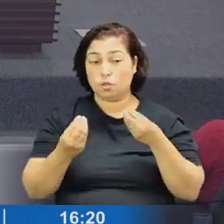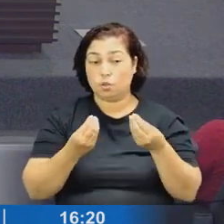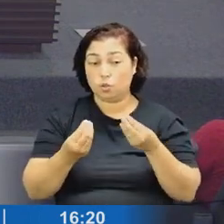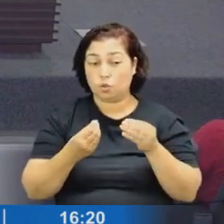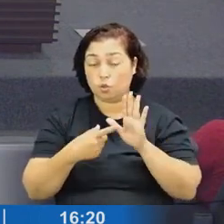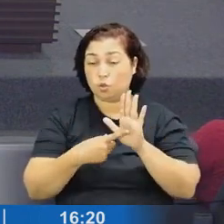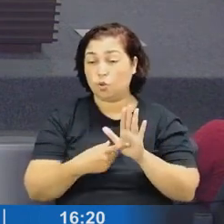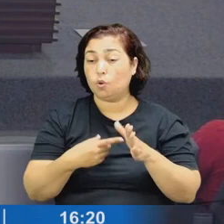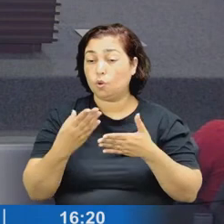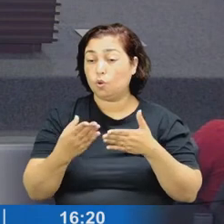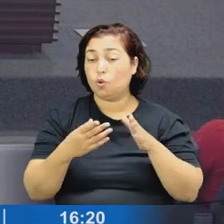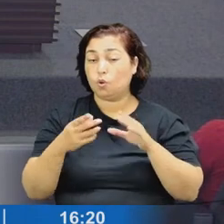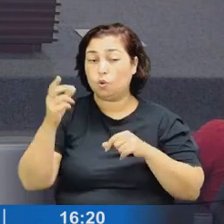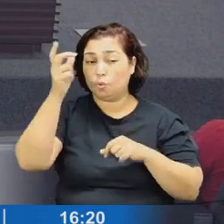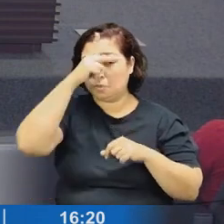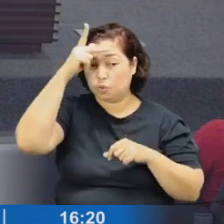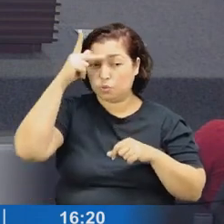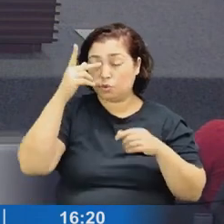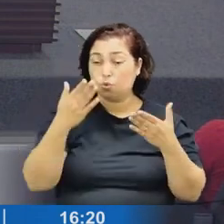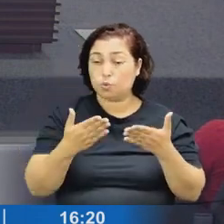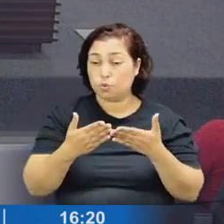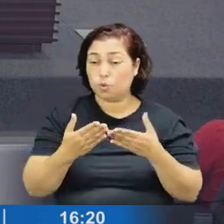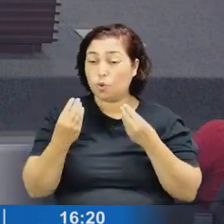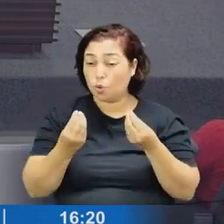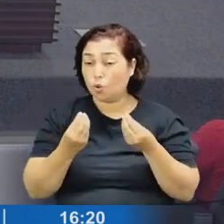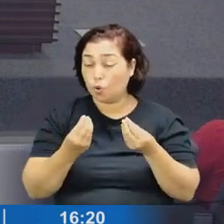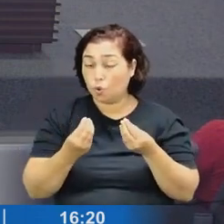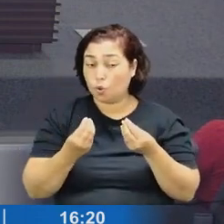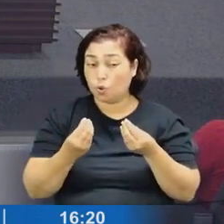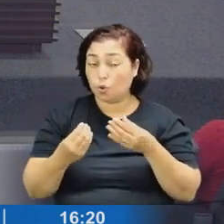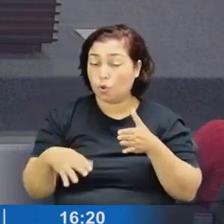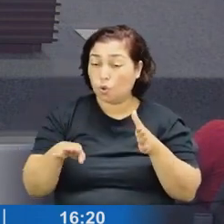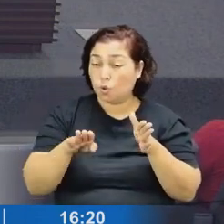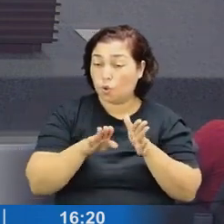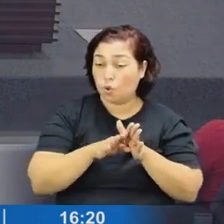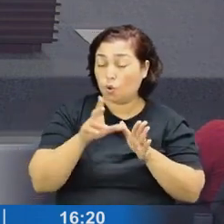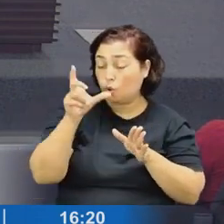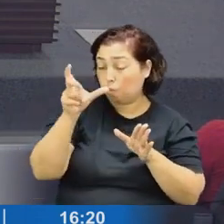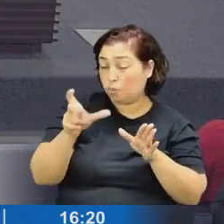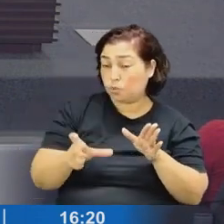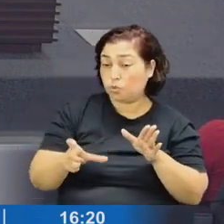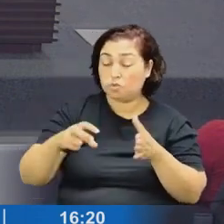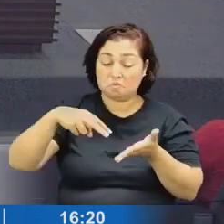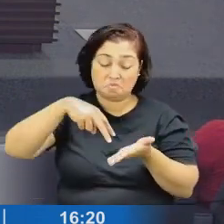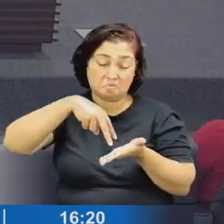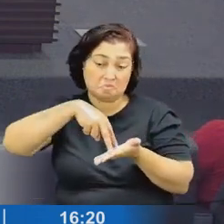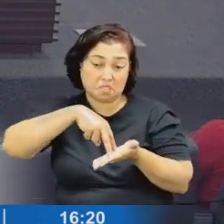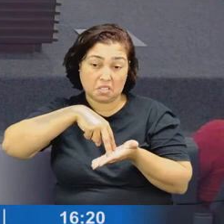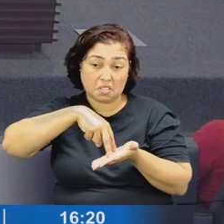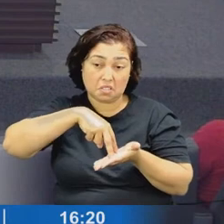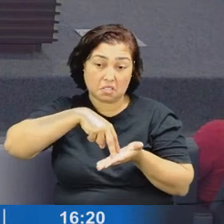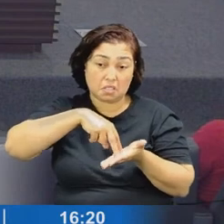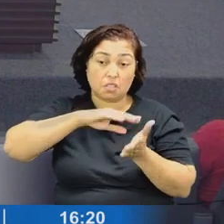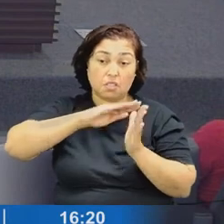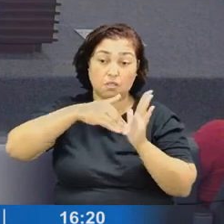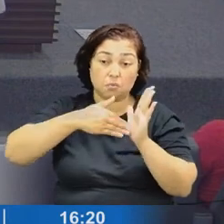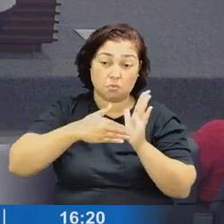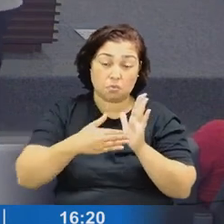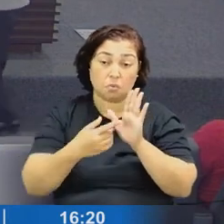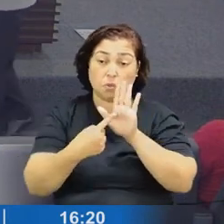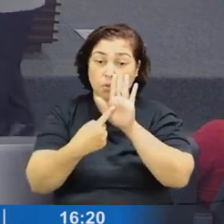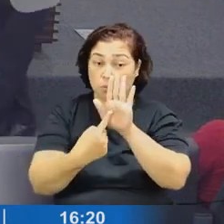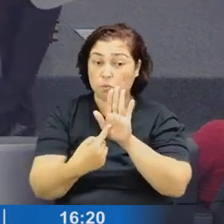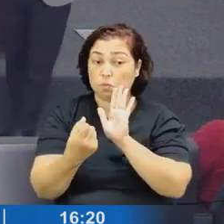ele vai tratar as pessoas capta uma imagem ali como que ele chega a postura que ele fica às vezes quando tá em pé tudo isso é a oferta